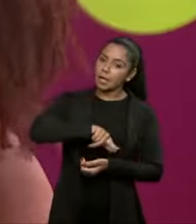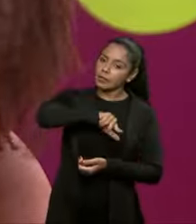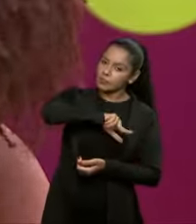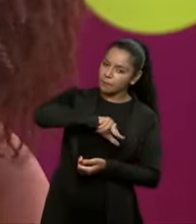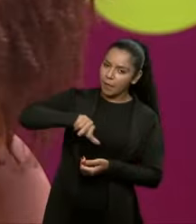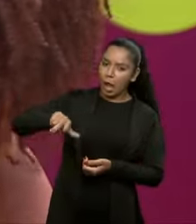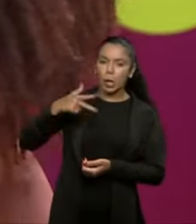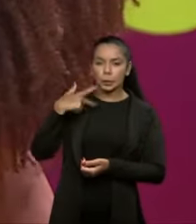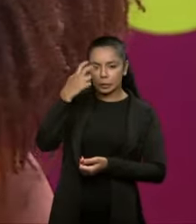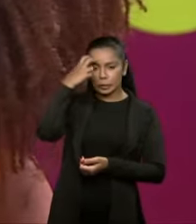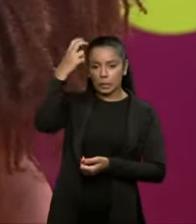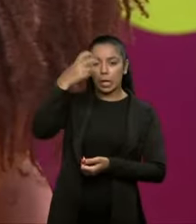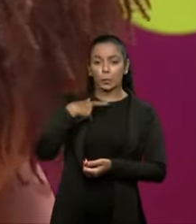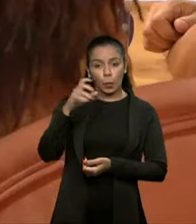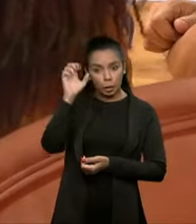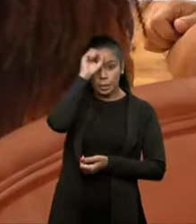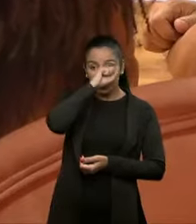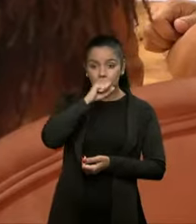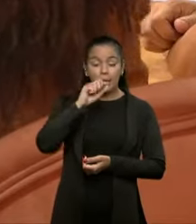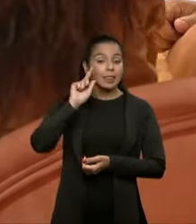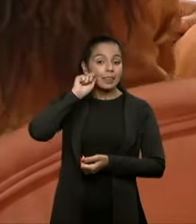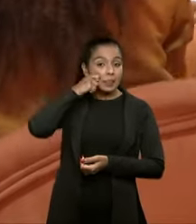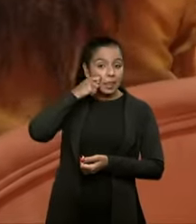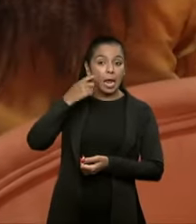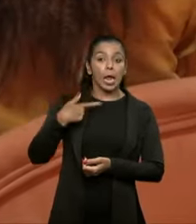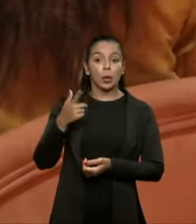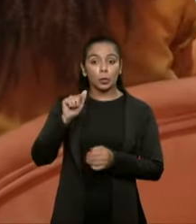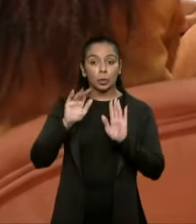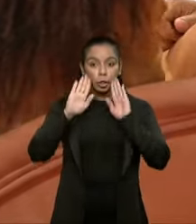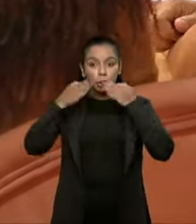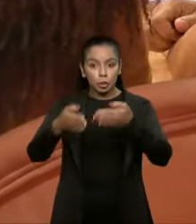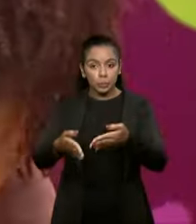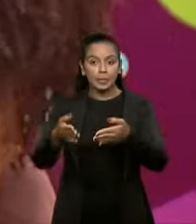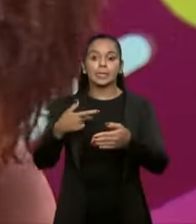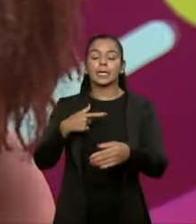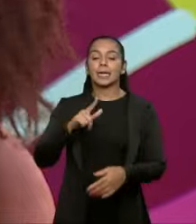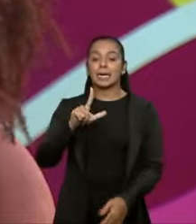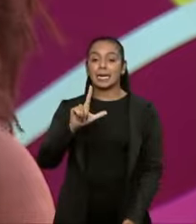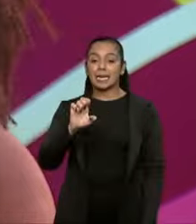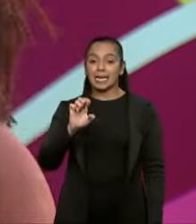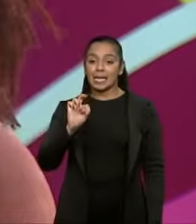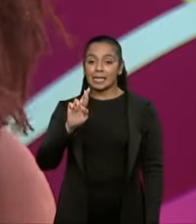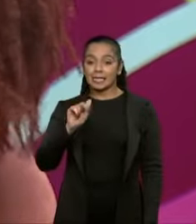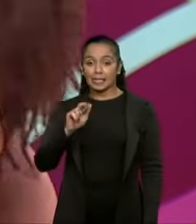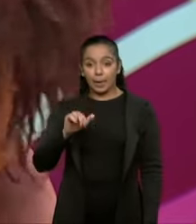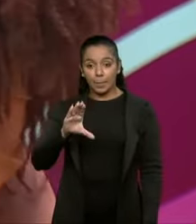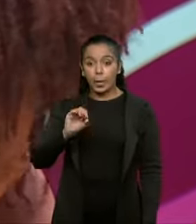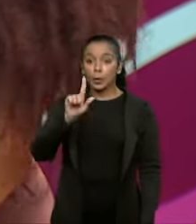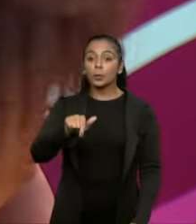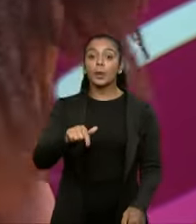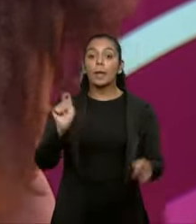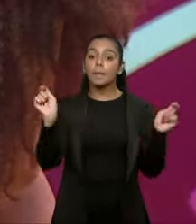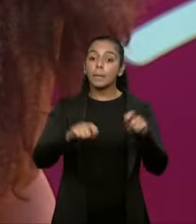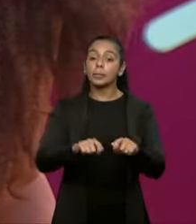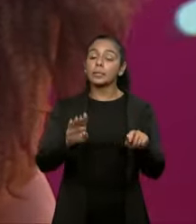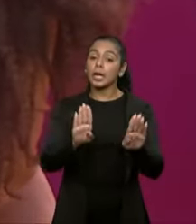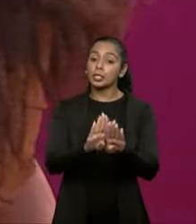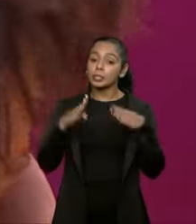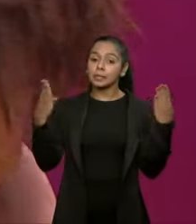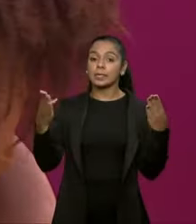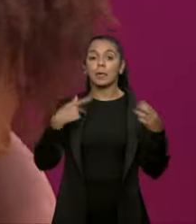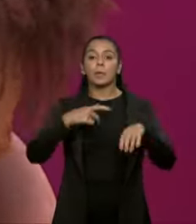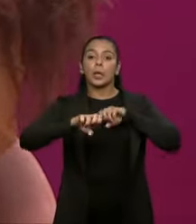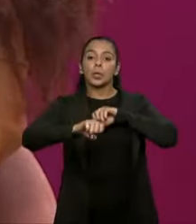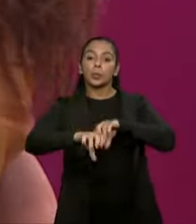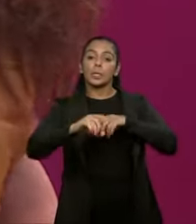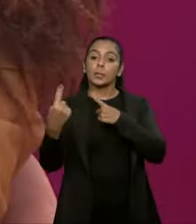negros, especialistas em relações raciais, percebem o letramento como a porta que se abre para a educação antirracista.